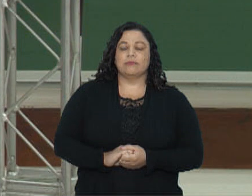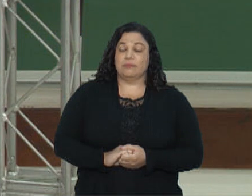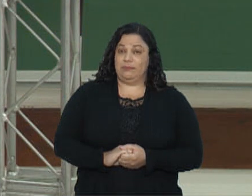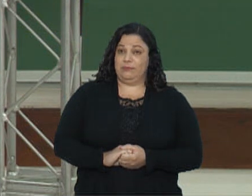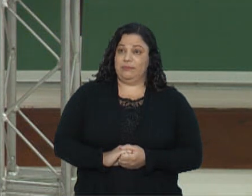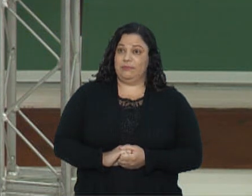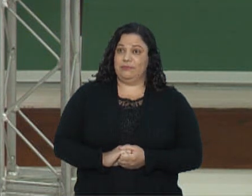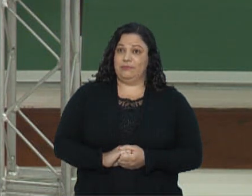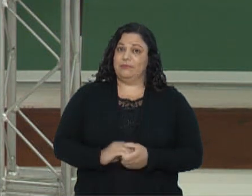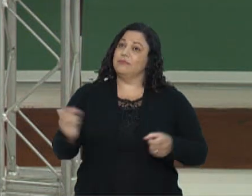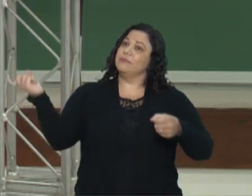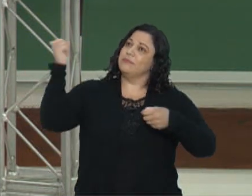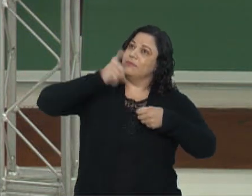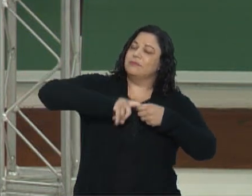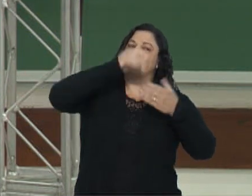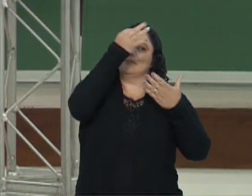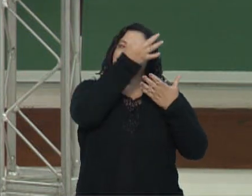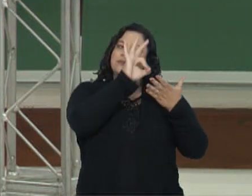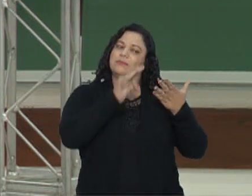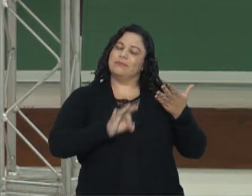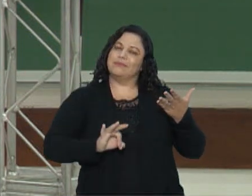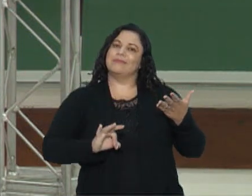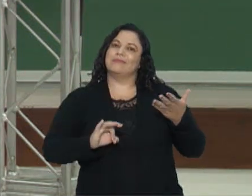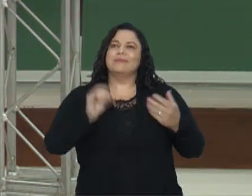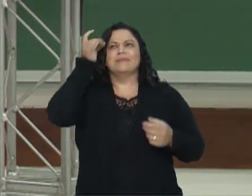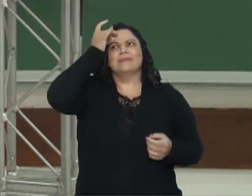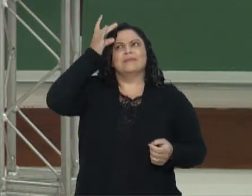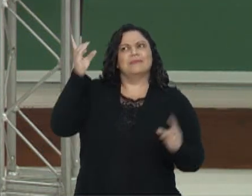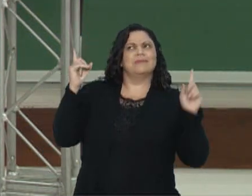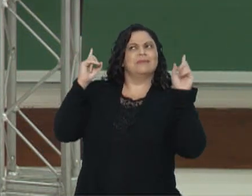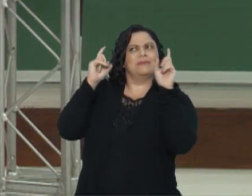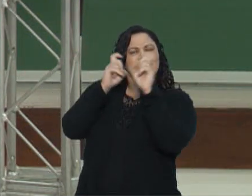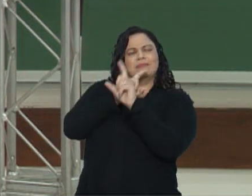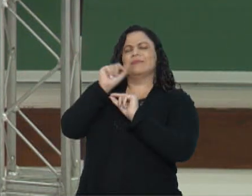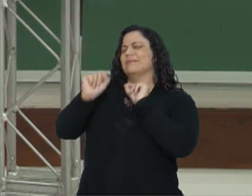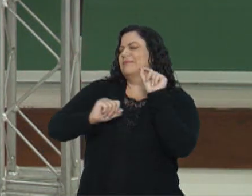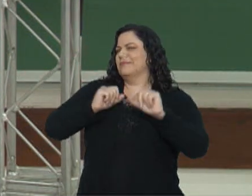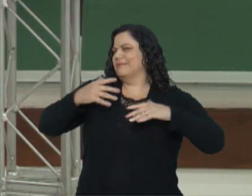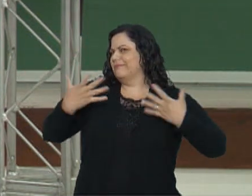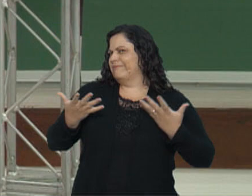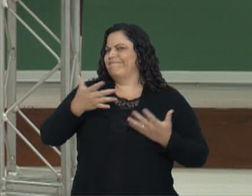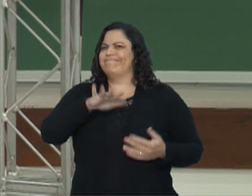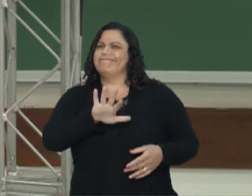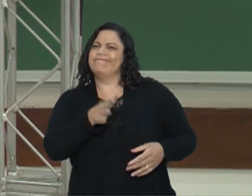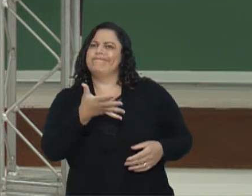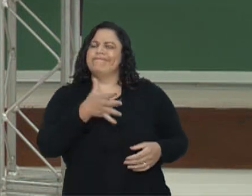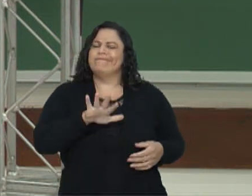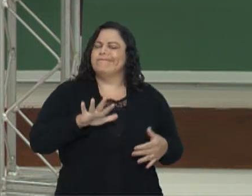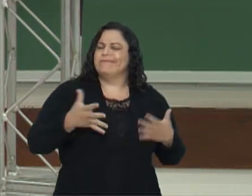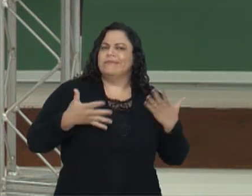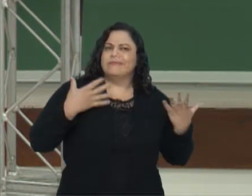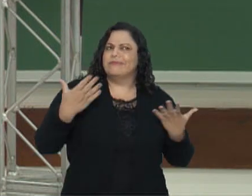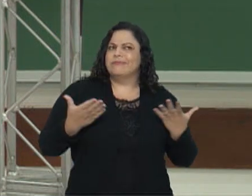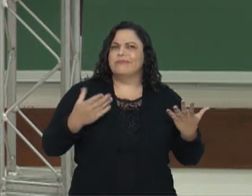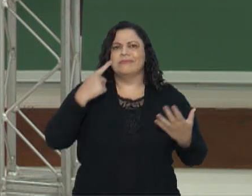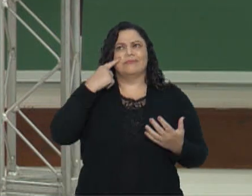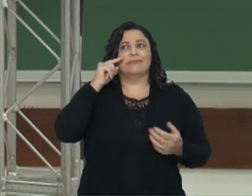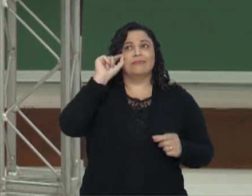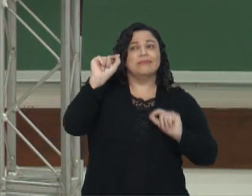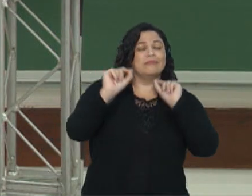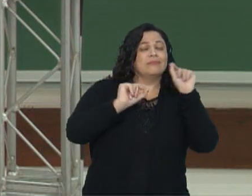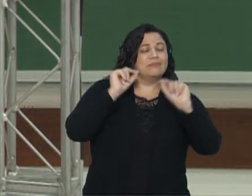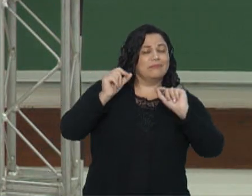Volvemos à correção. Então, fácil, difícil, mais ou menos. A ver, vamos à